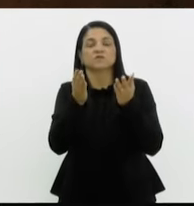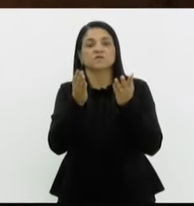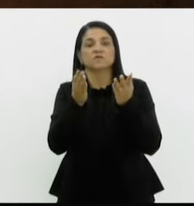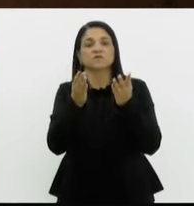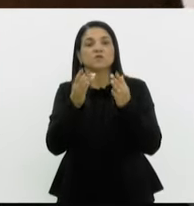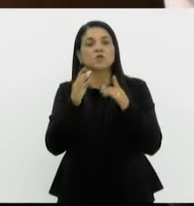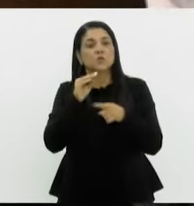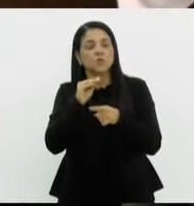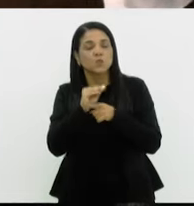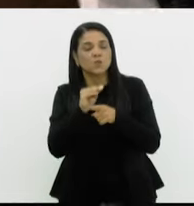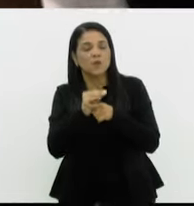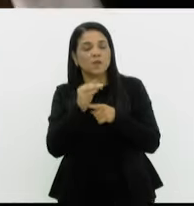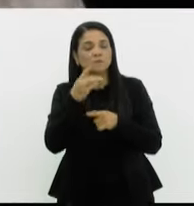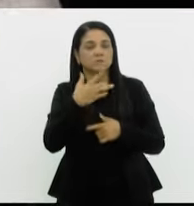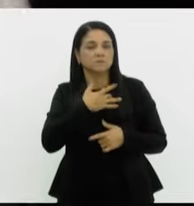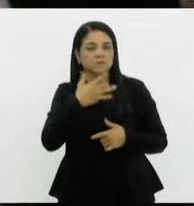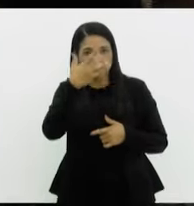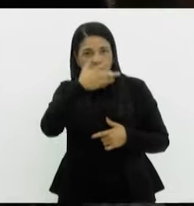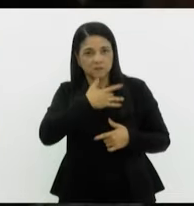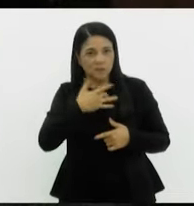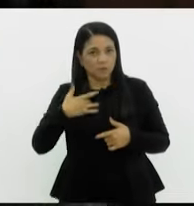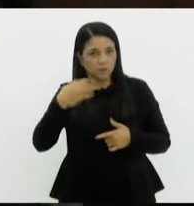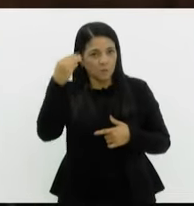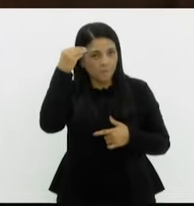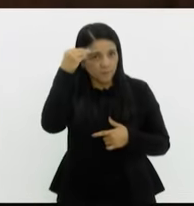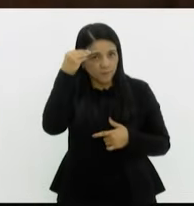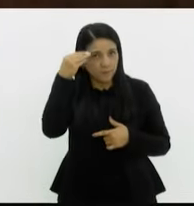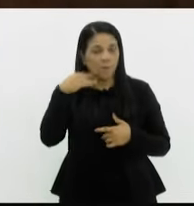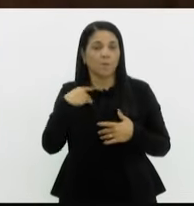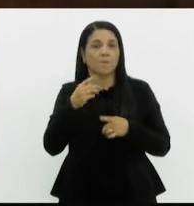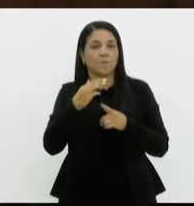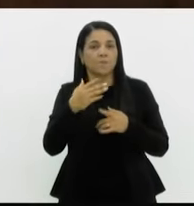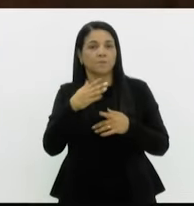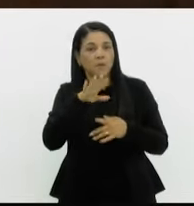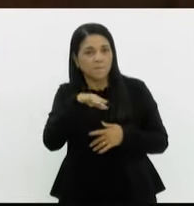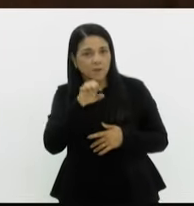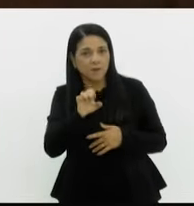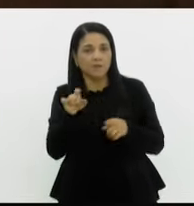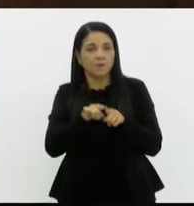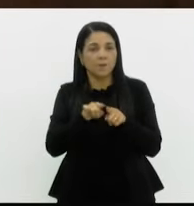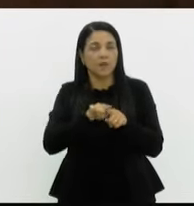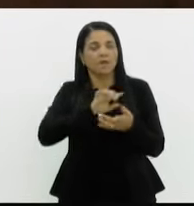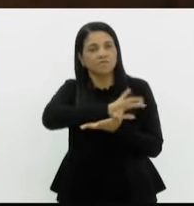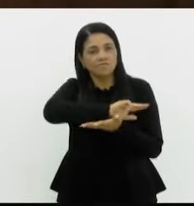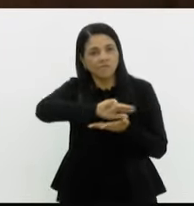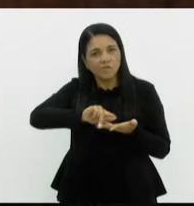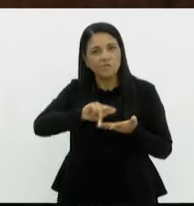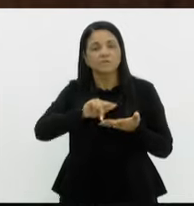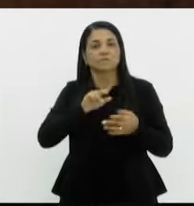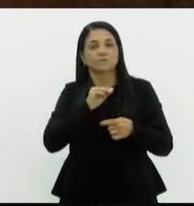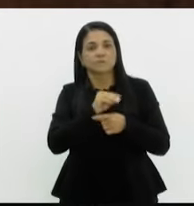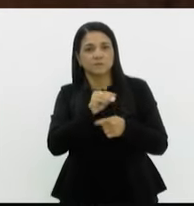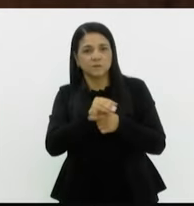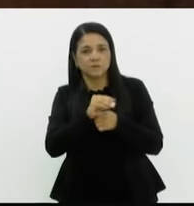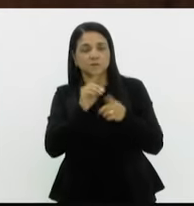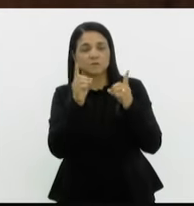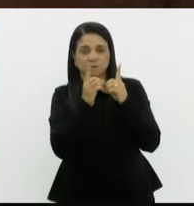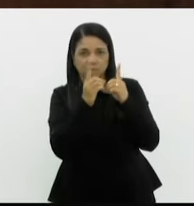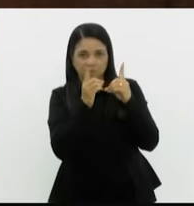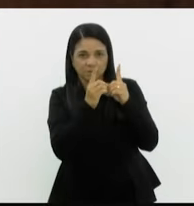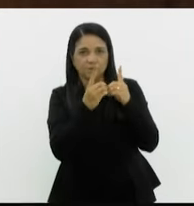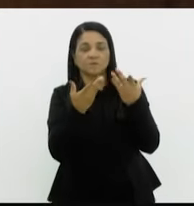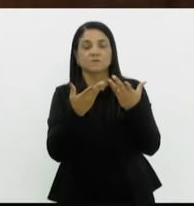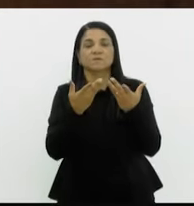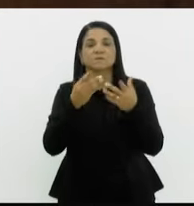saúde mental materna. Tem projeto de lei falando de atendimento multiprofissional especializado em saúde mental materna no âmbito do Estado